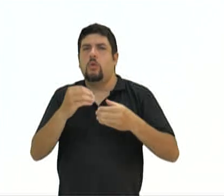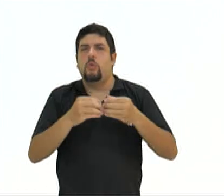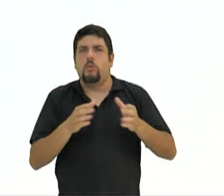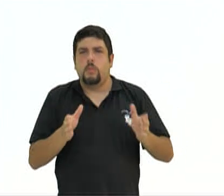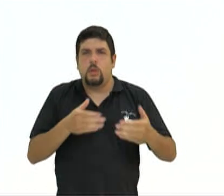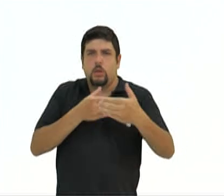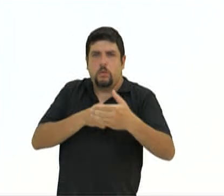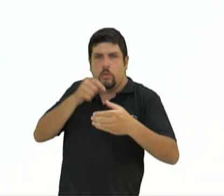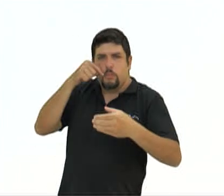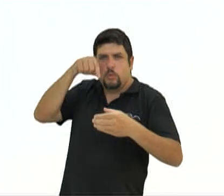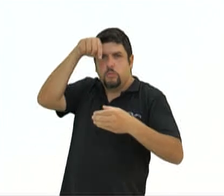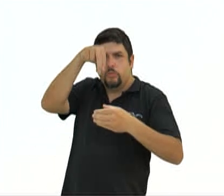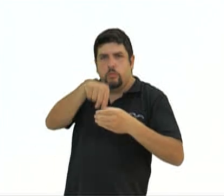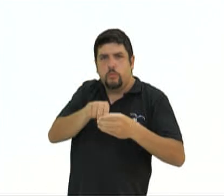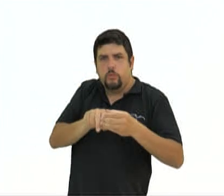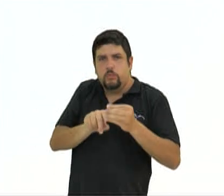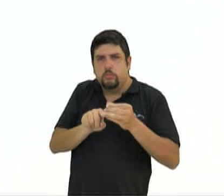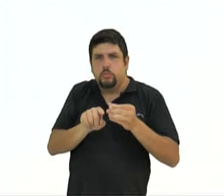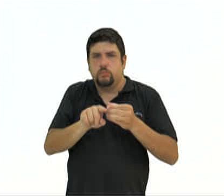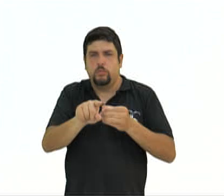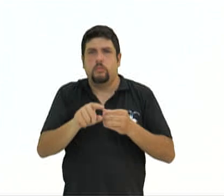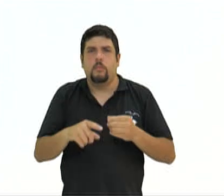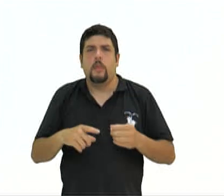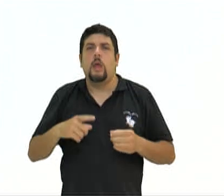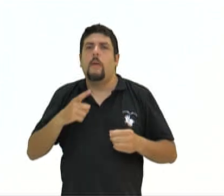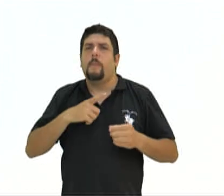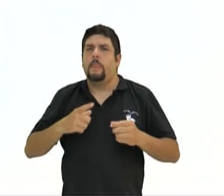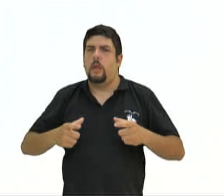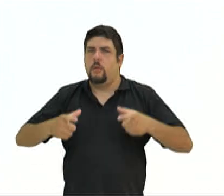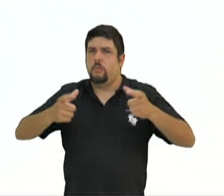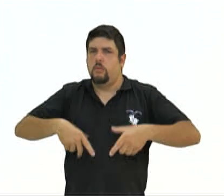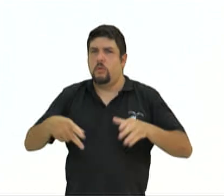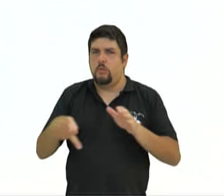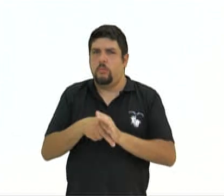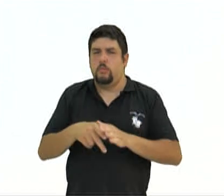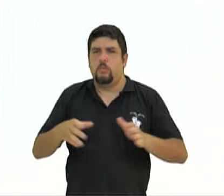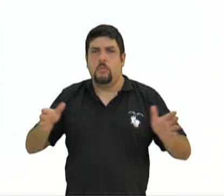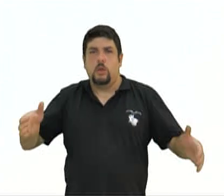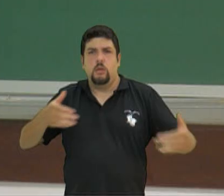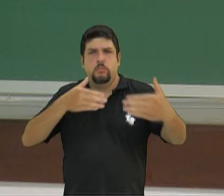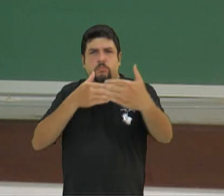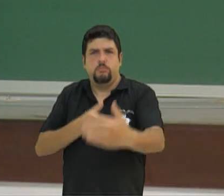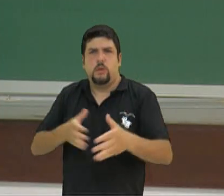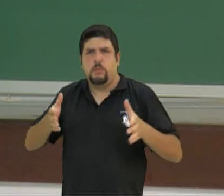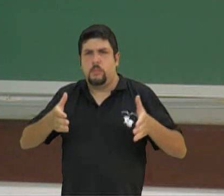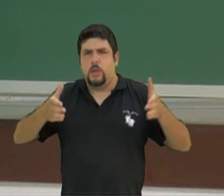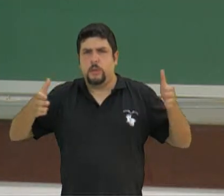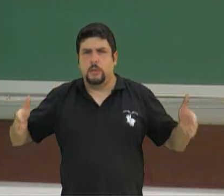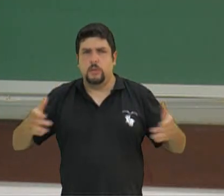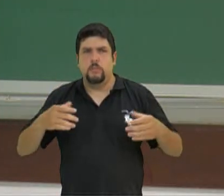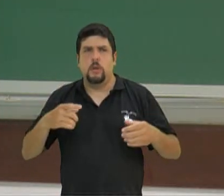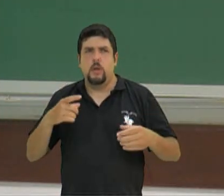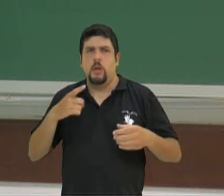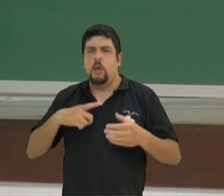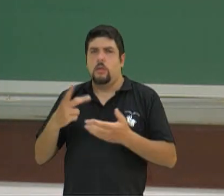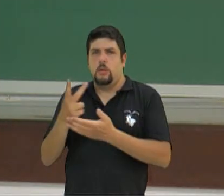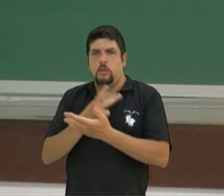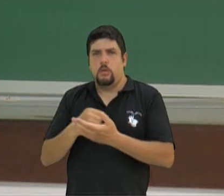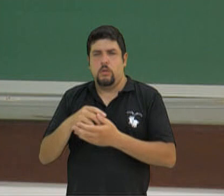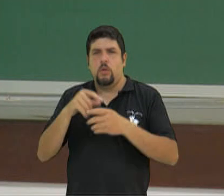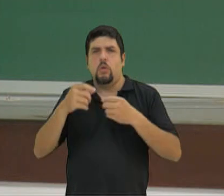que acontecia? Tinha os lugares próprios para isso, e com essas caixonas imensas, né? Daqui tem um desenho, e eles ficavam